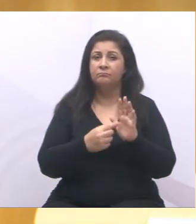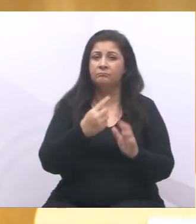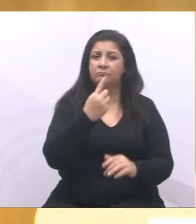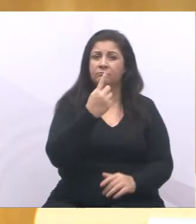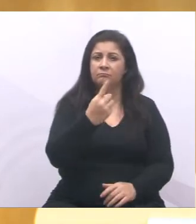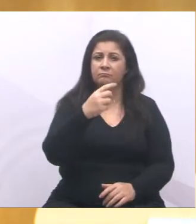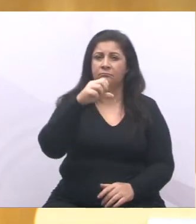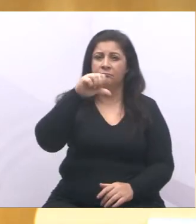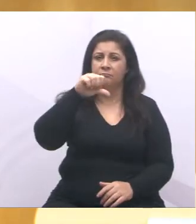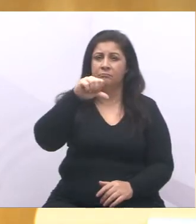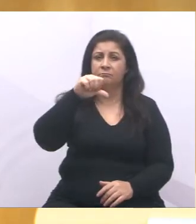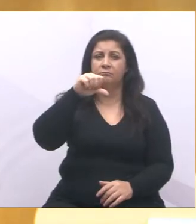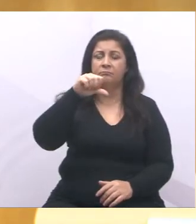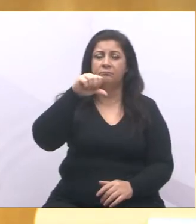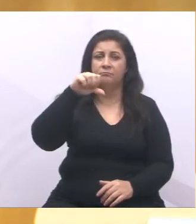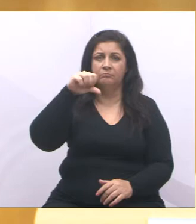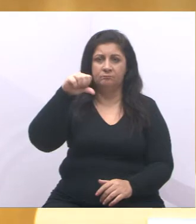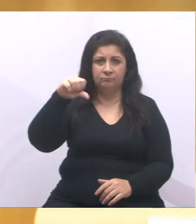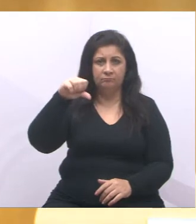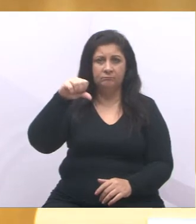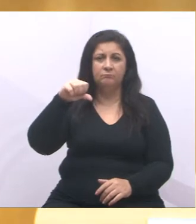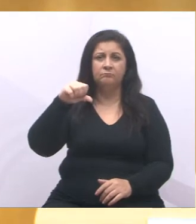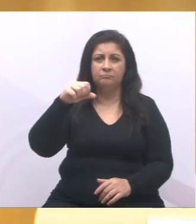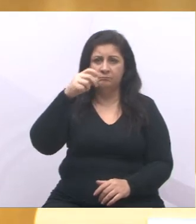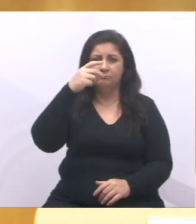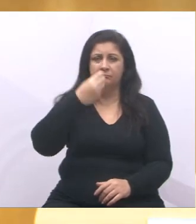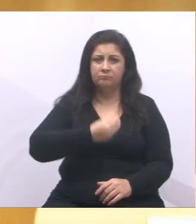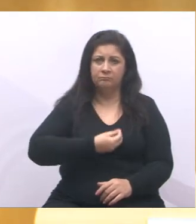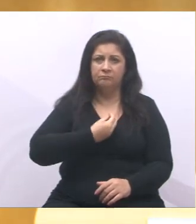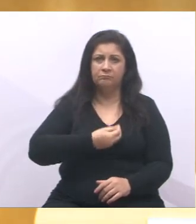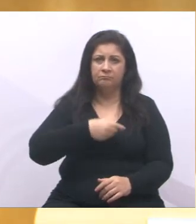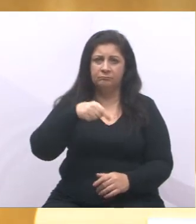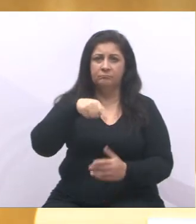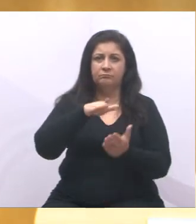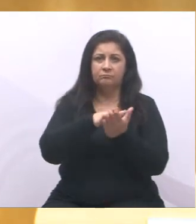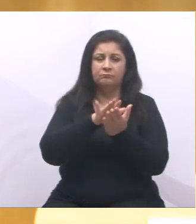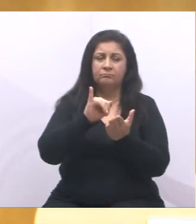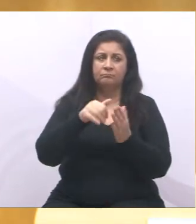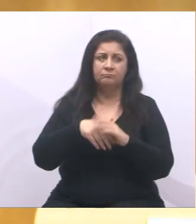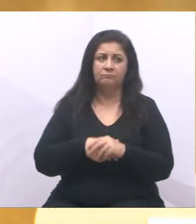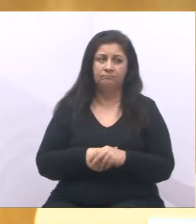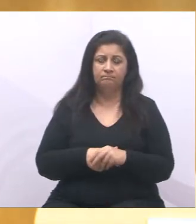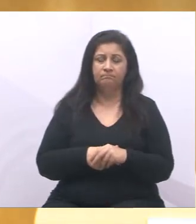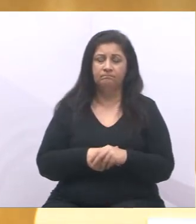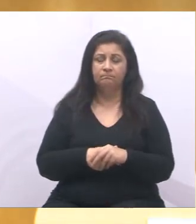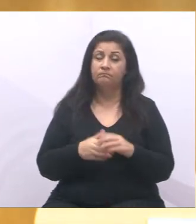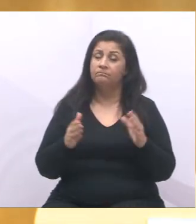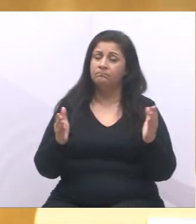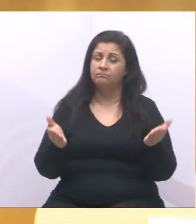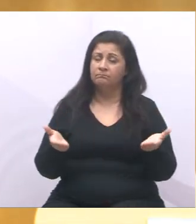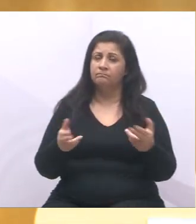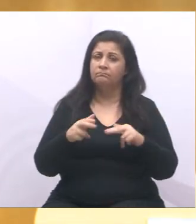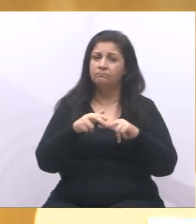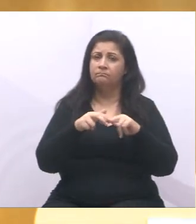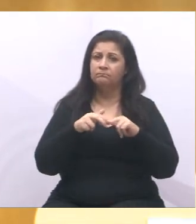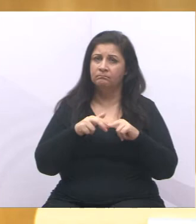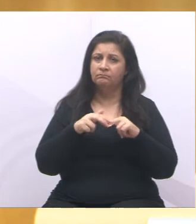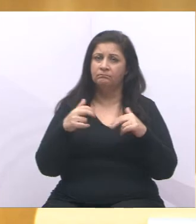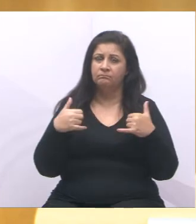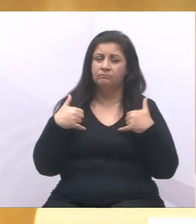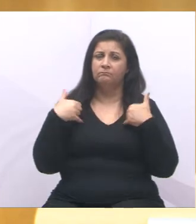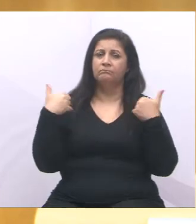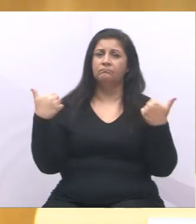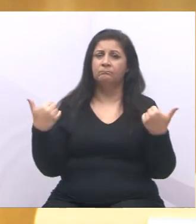189 jacarienses. E por isso, esta festa cívica, este ato, que é o encerramento,